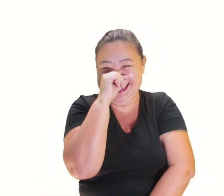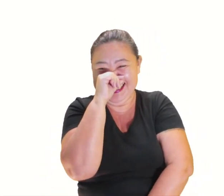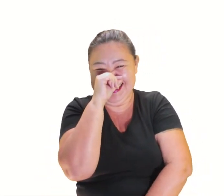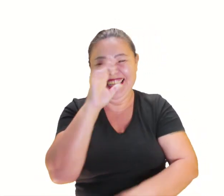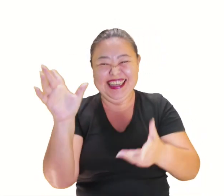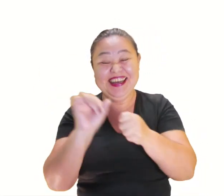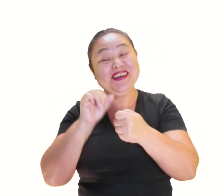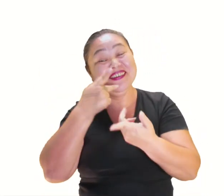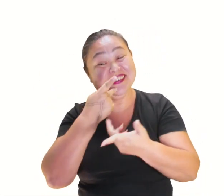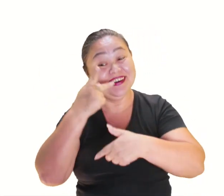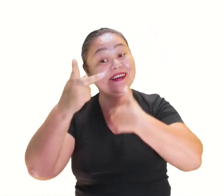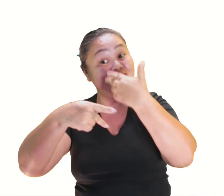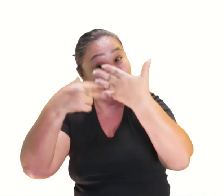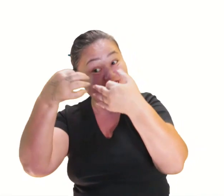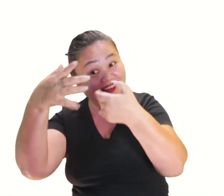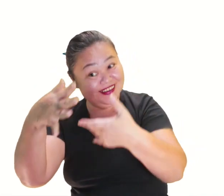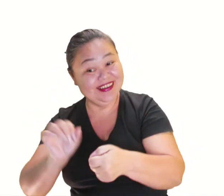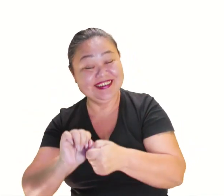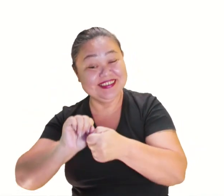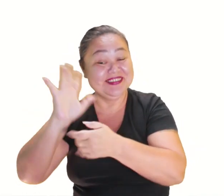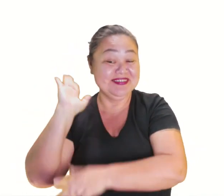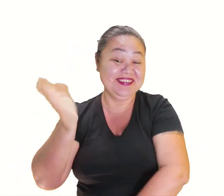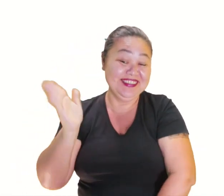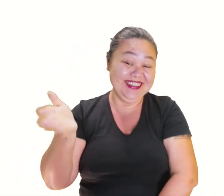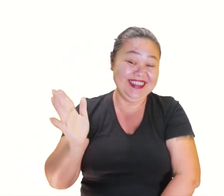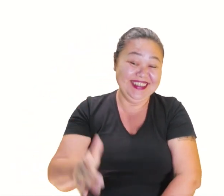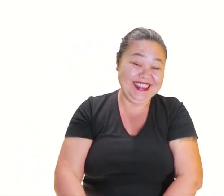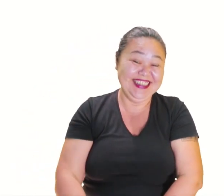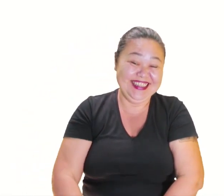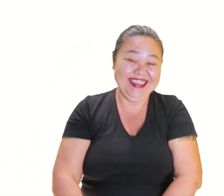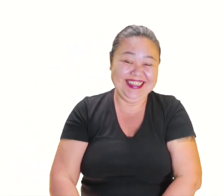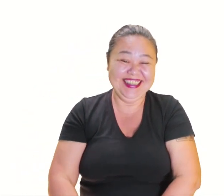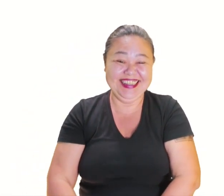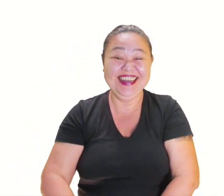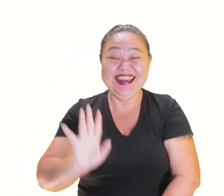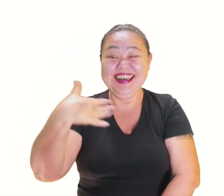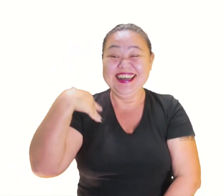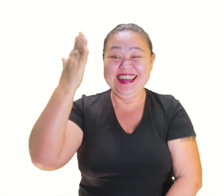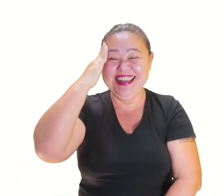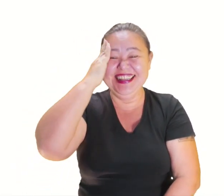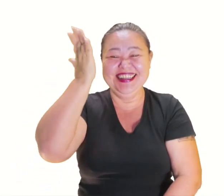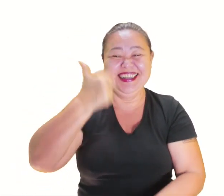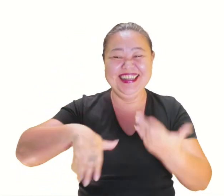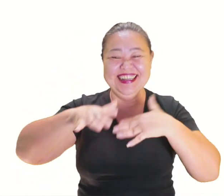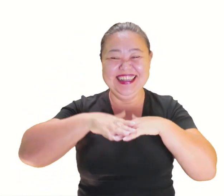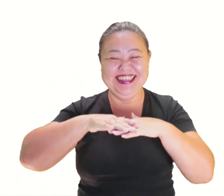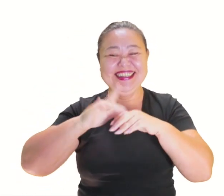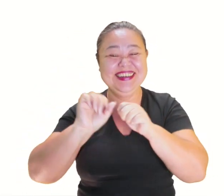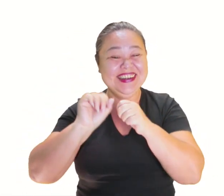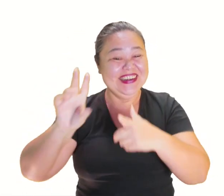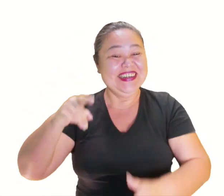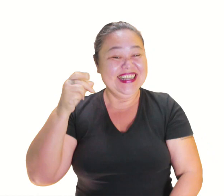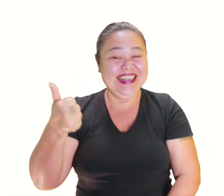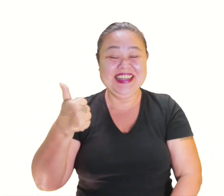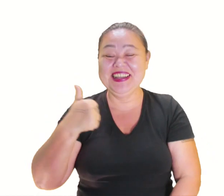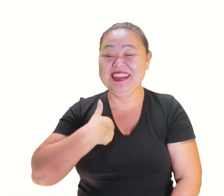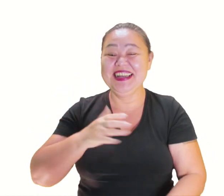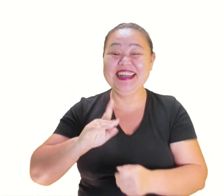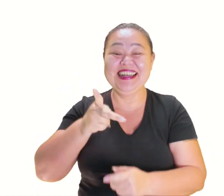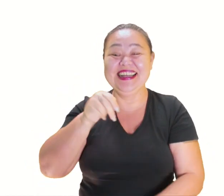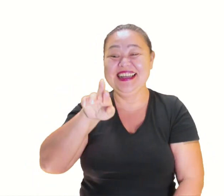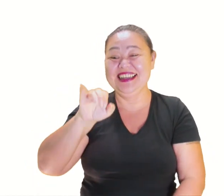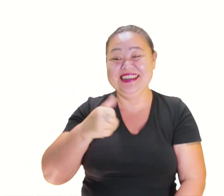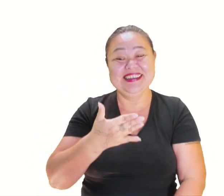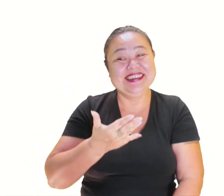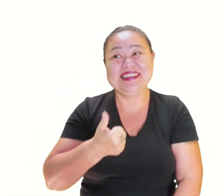falando devagarinho quando ela já fez, já, né? Mas é porque ela sabe muito de matemática, gente. A fórmula de Bhaskara para ela